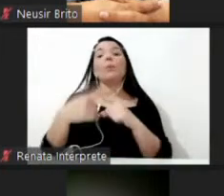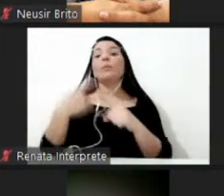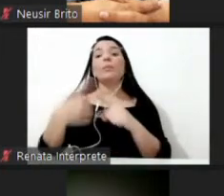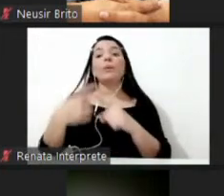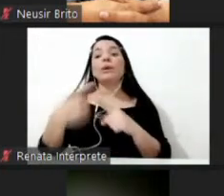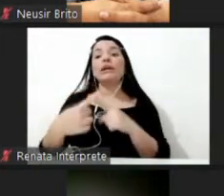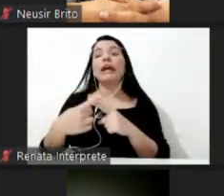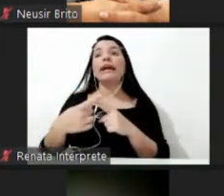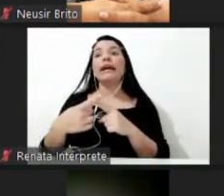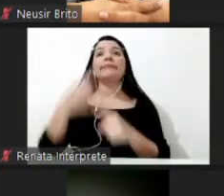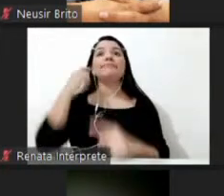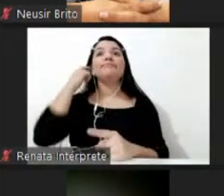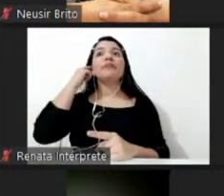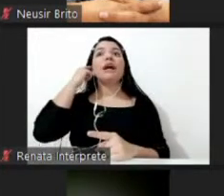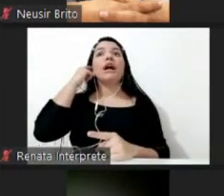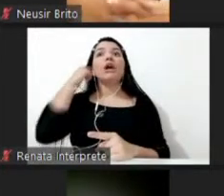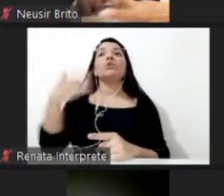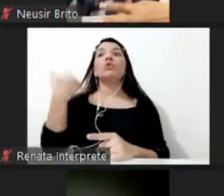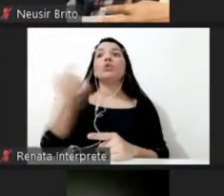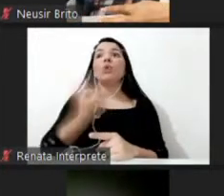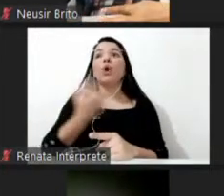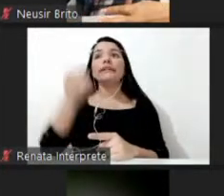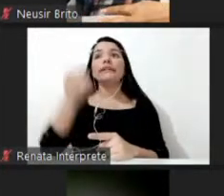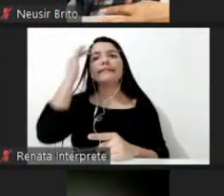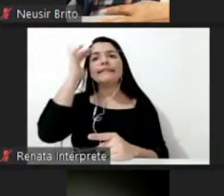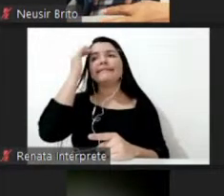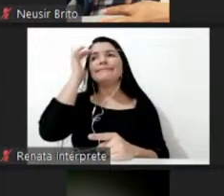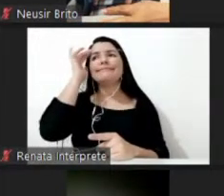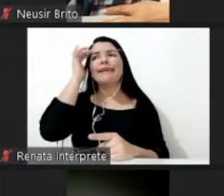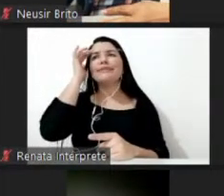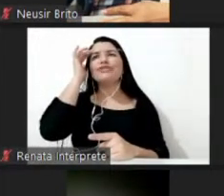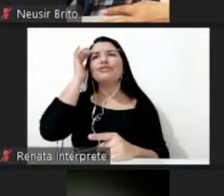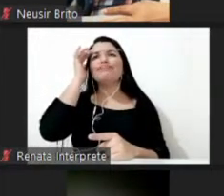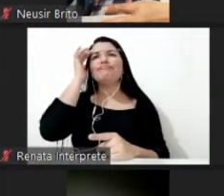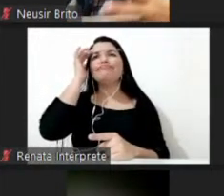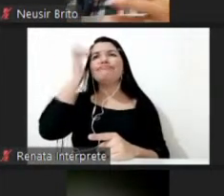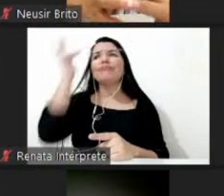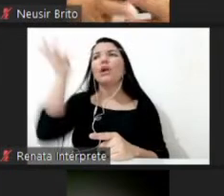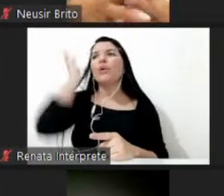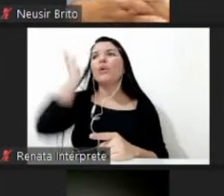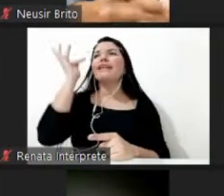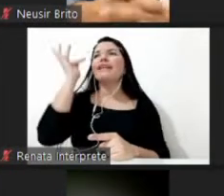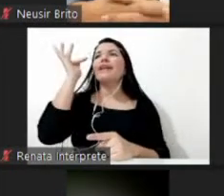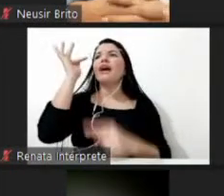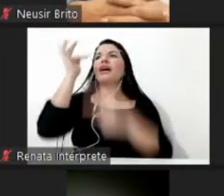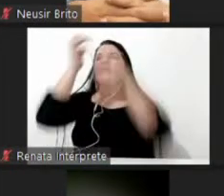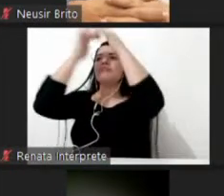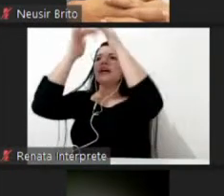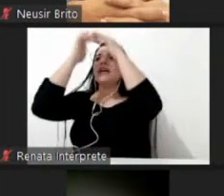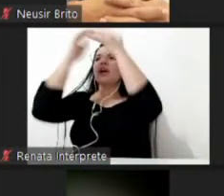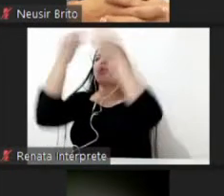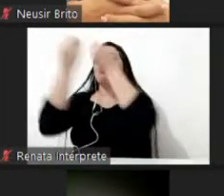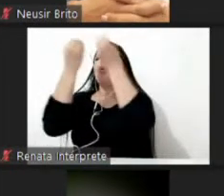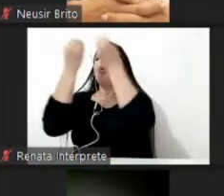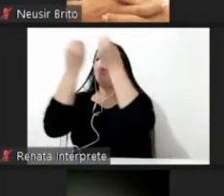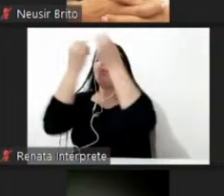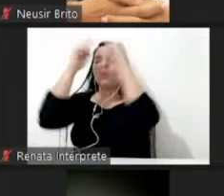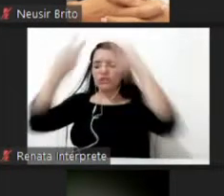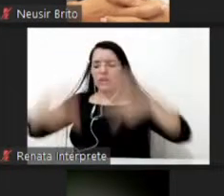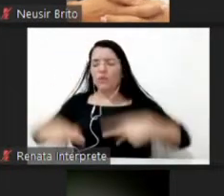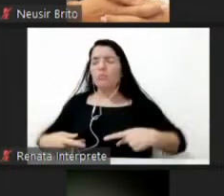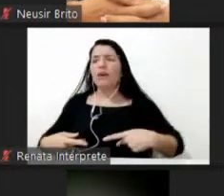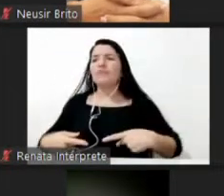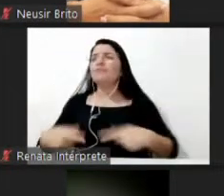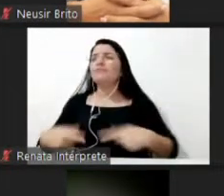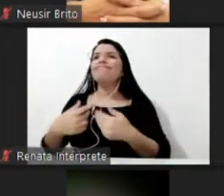compreensão, eu diria até antropológica, né, do ser humano, recordando que o homem é